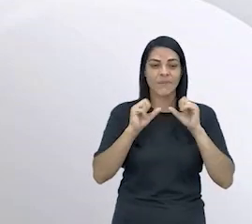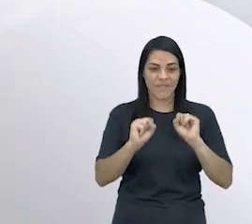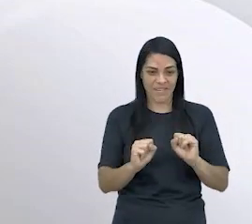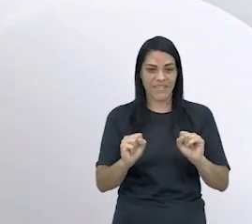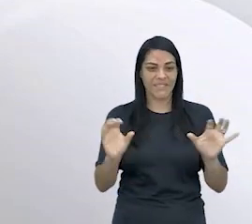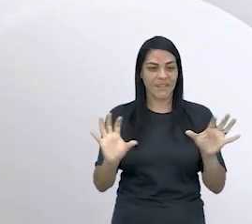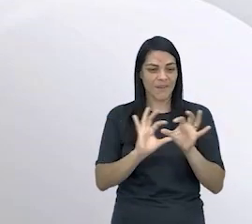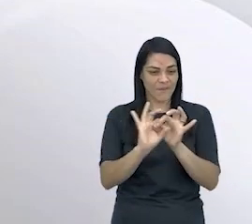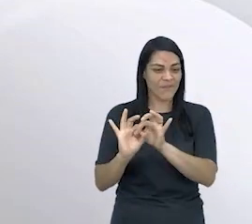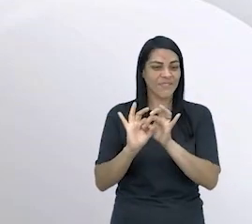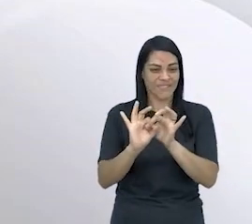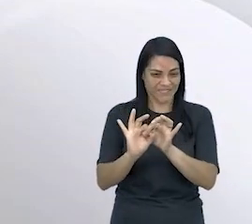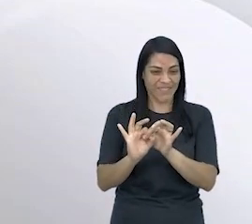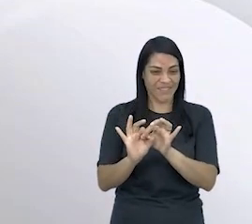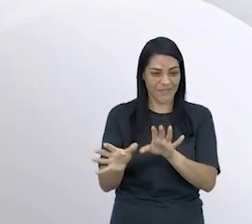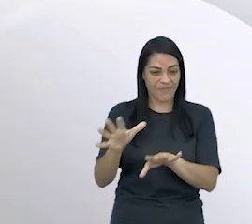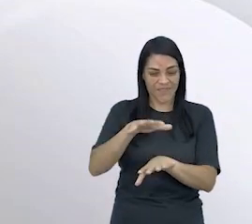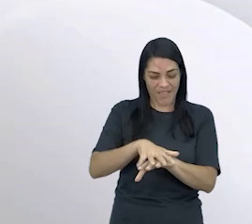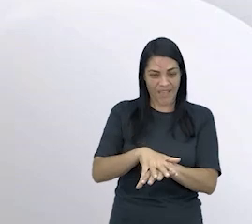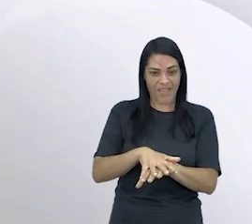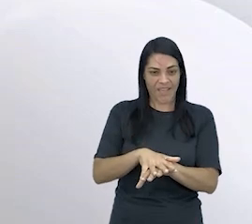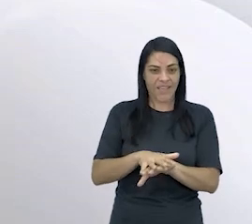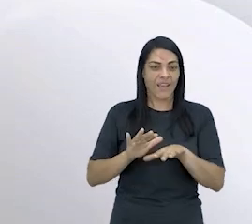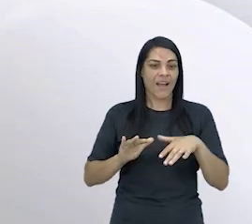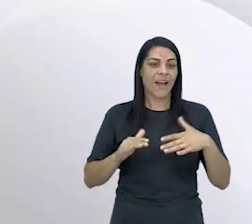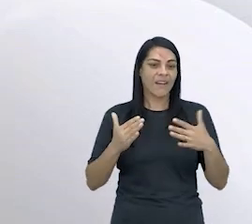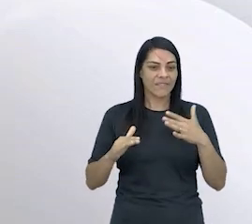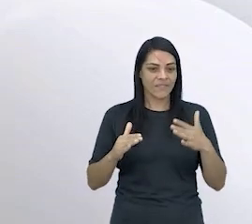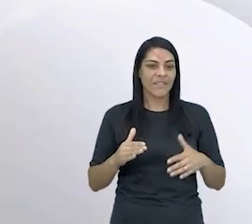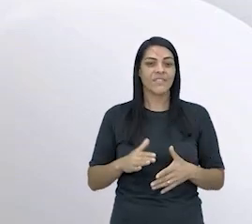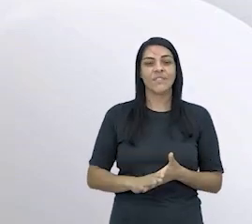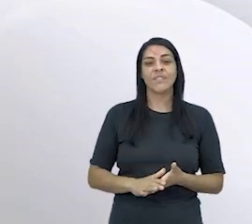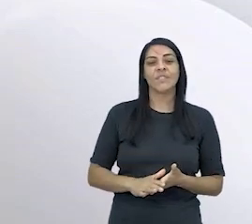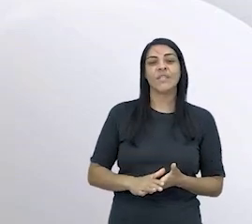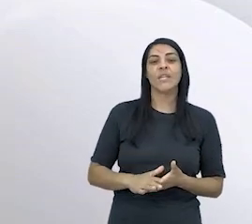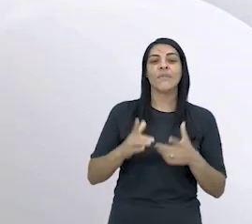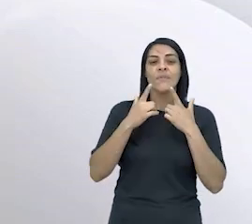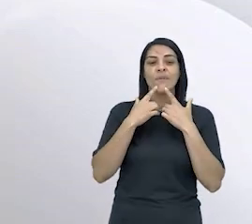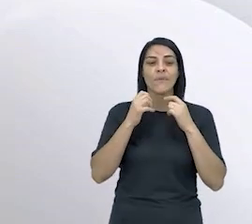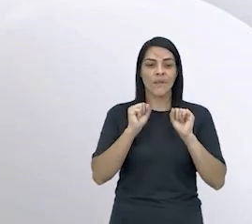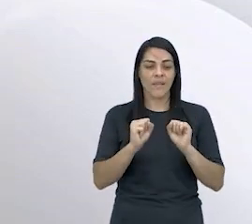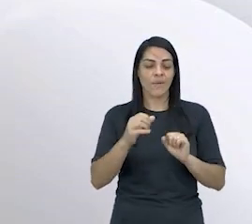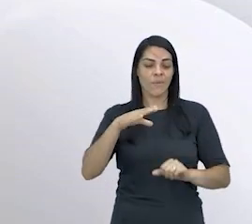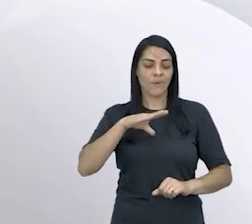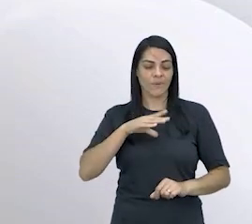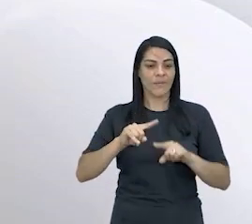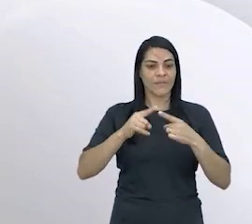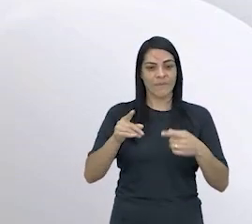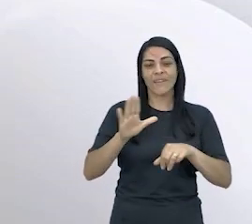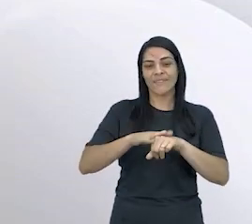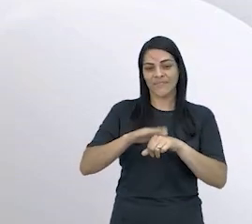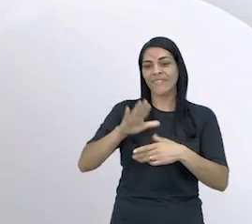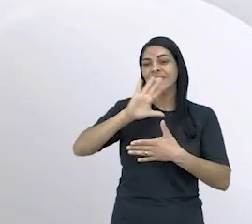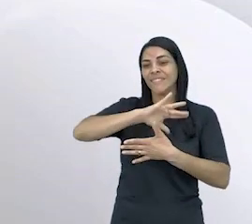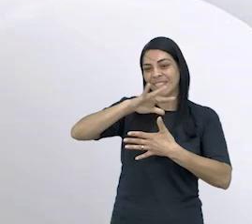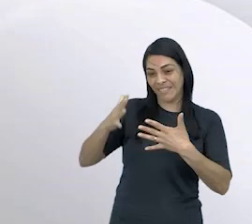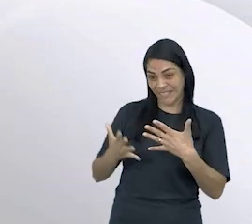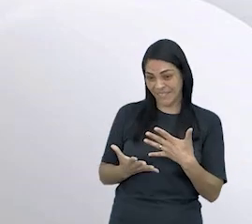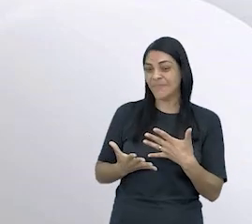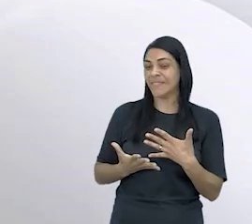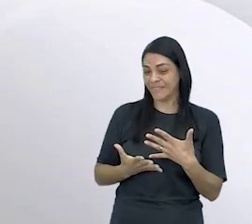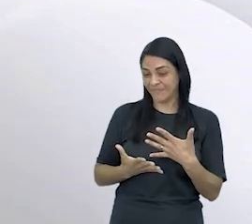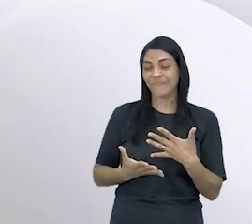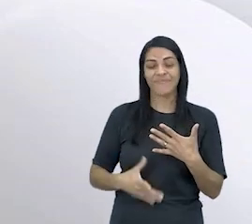conexão. Então, ao invés de fazer o suporte ali em língua portuguesa, a gente faz o suporte em Libras. Olha